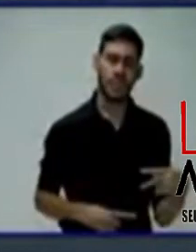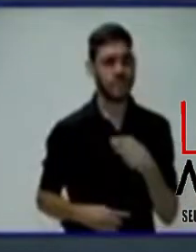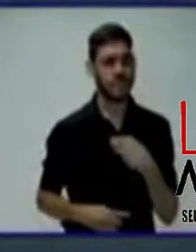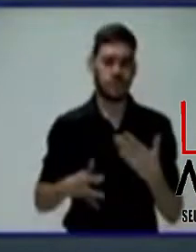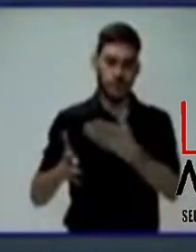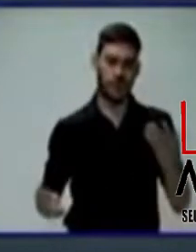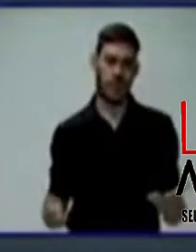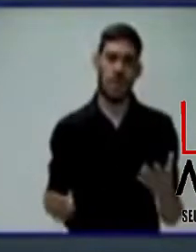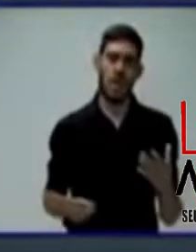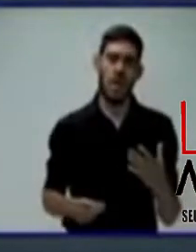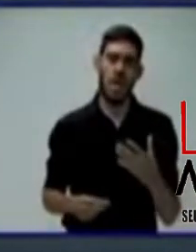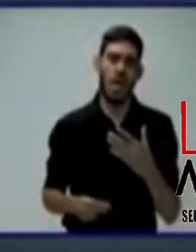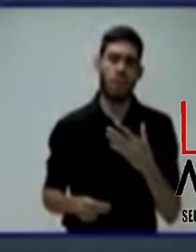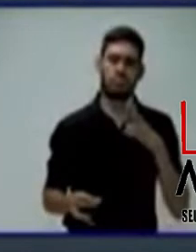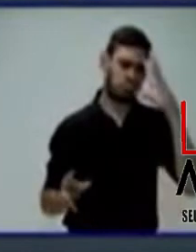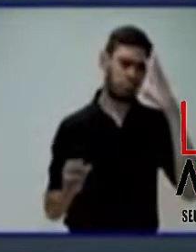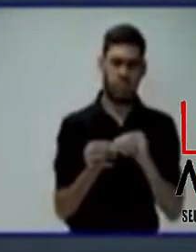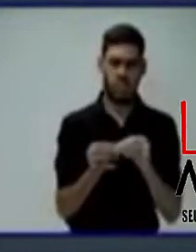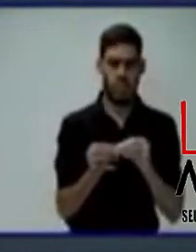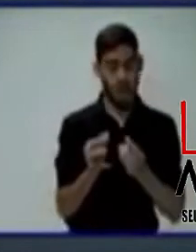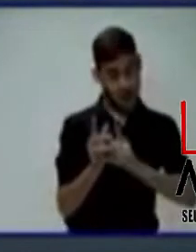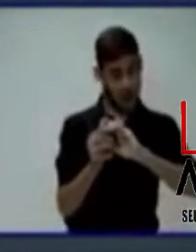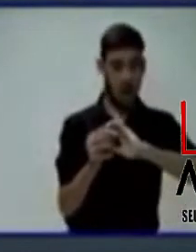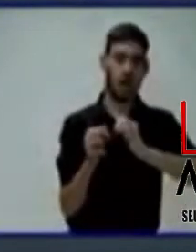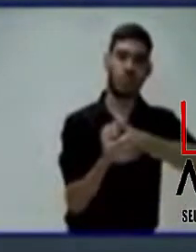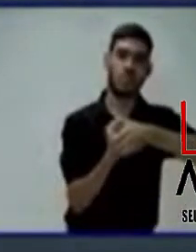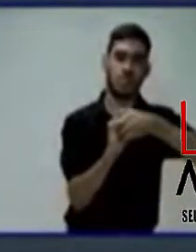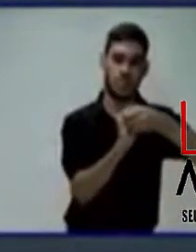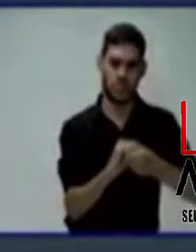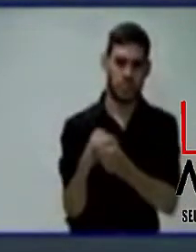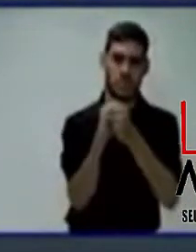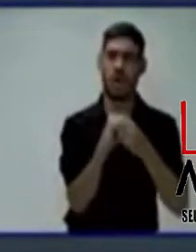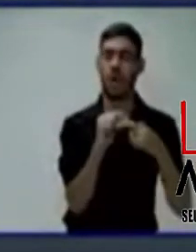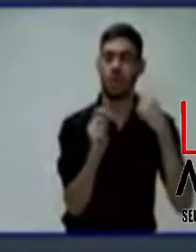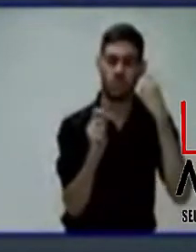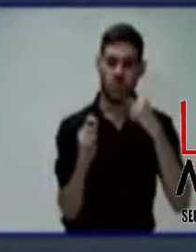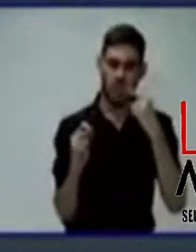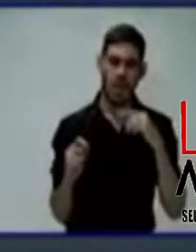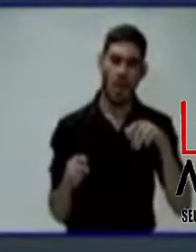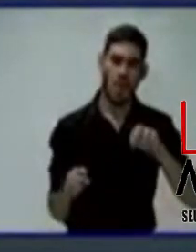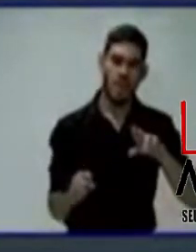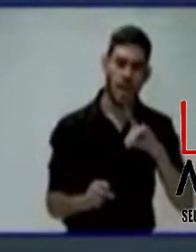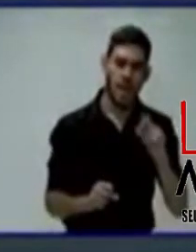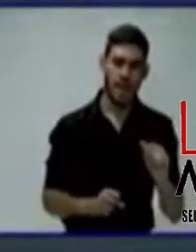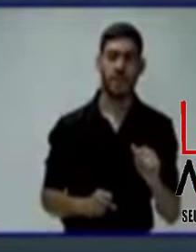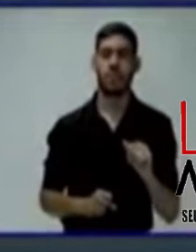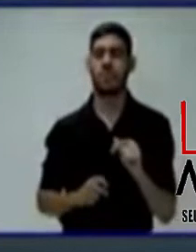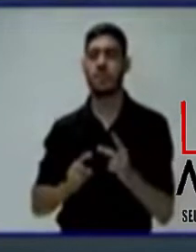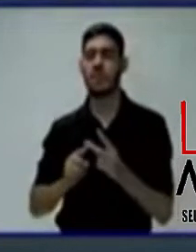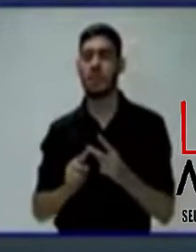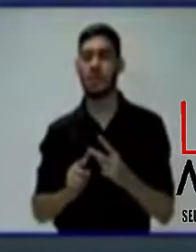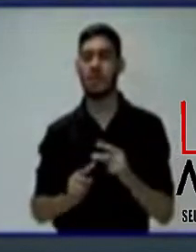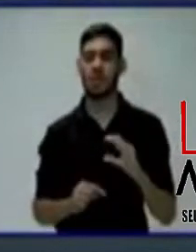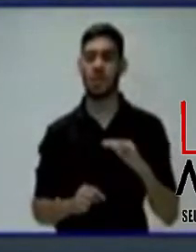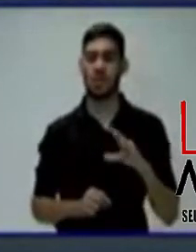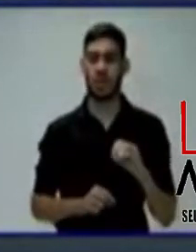rápido, não sem antes saudar os eminentes advogados presentes à sessão, a ilustre doutora Marilda Silveira e o ilustre doutor